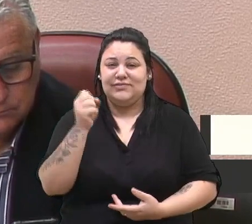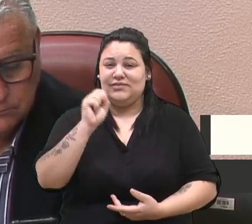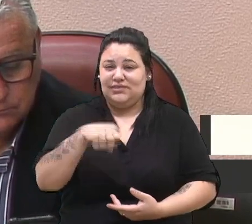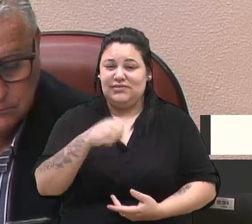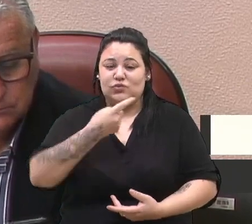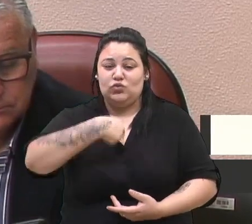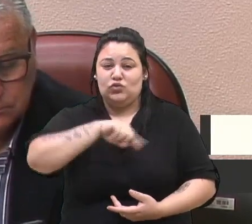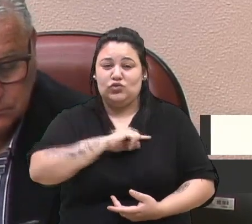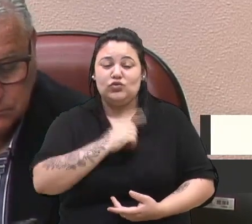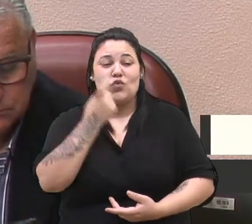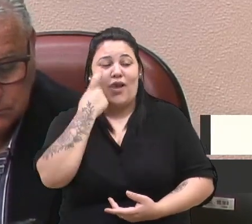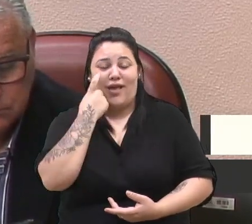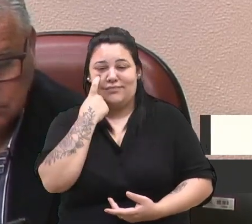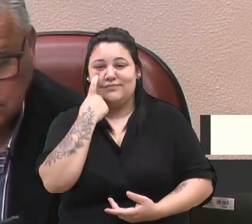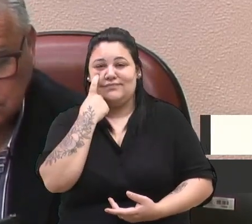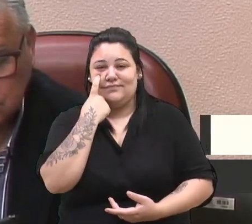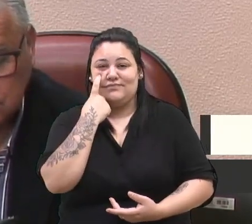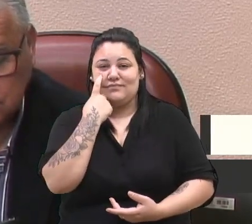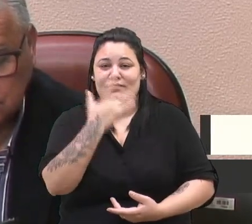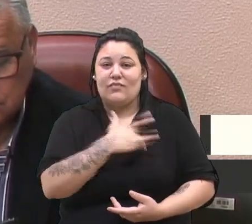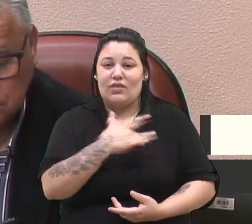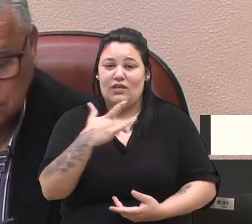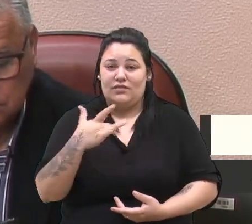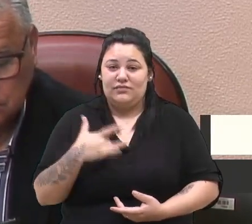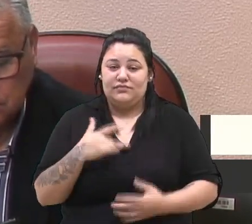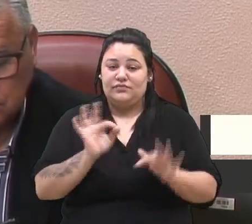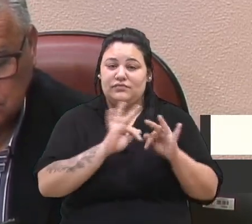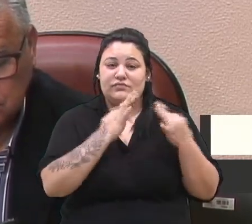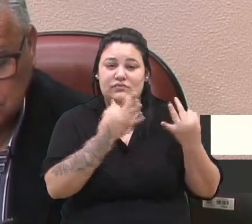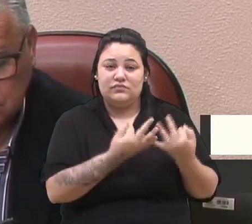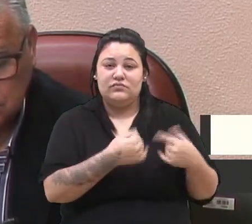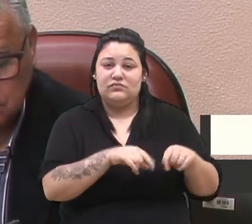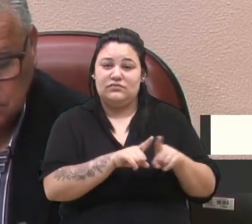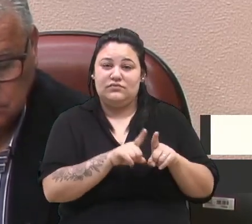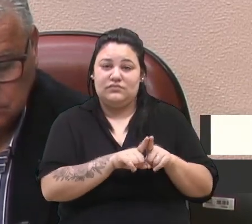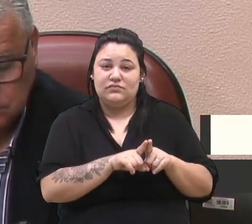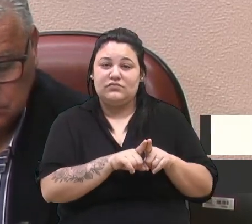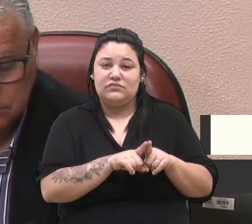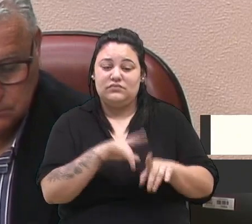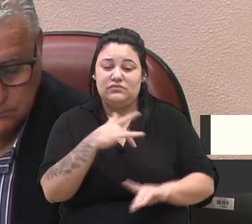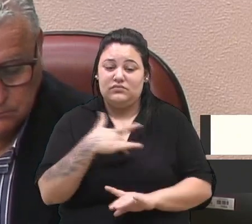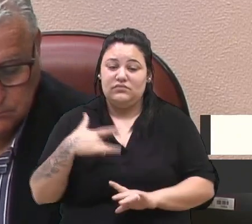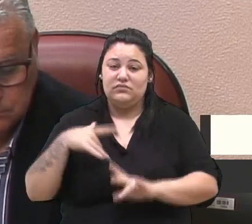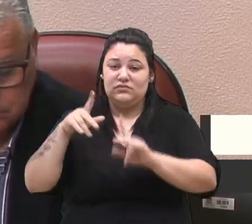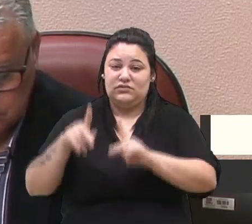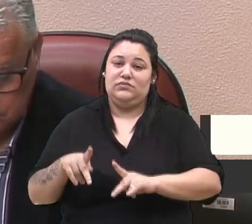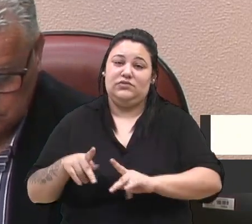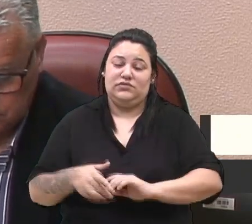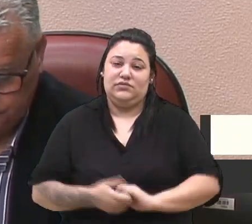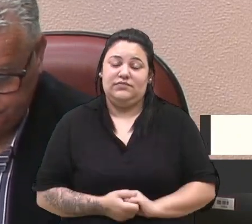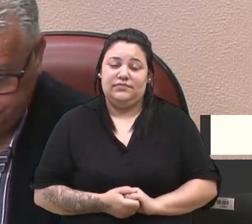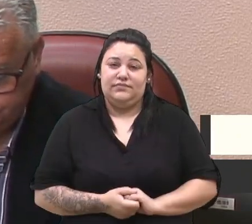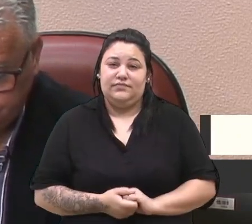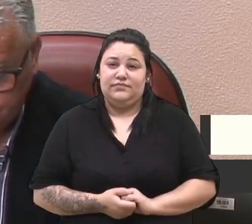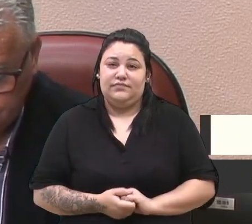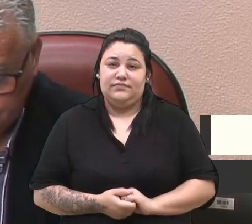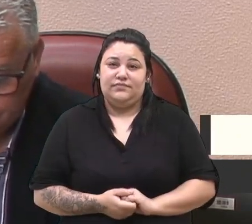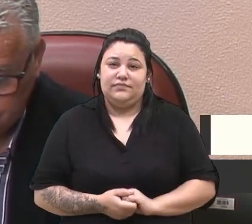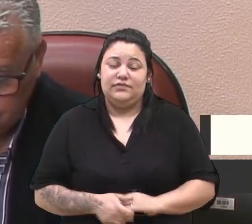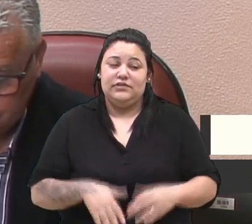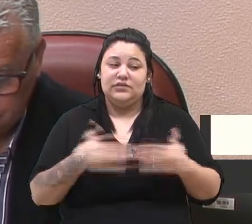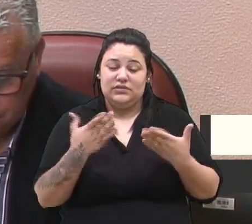nosso olhar para a saúde das famílias, para a saúde das pessoas. Então, é